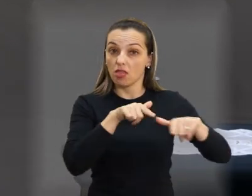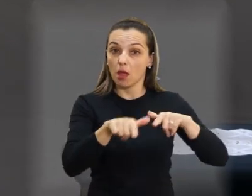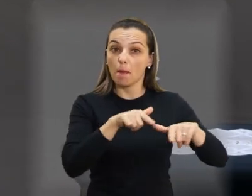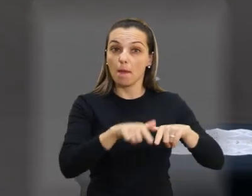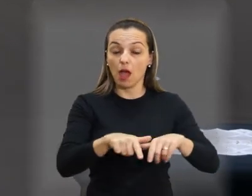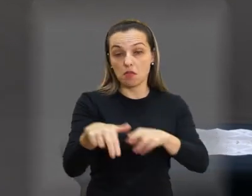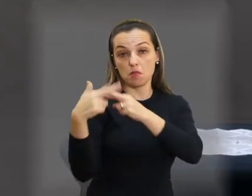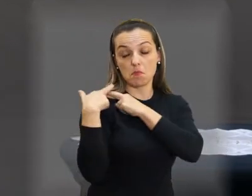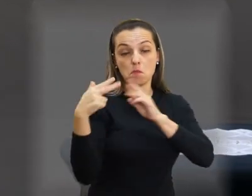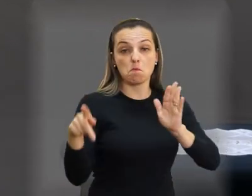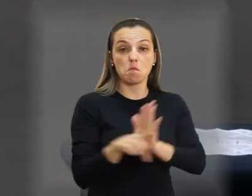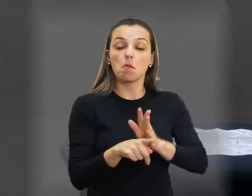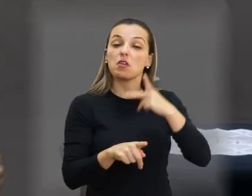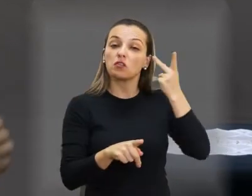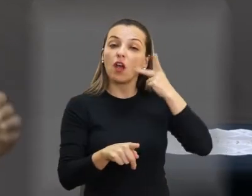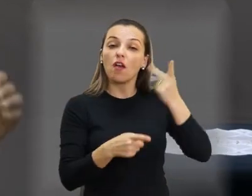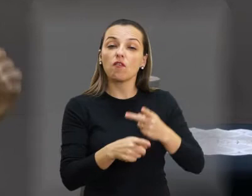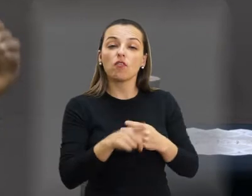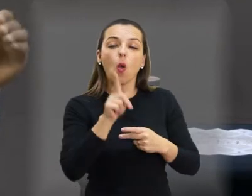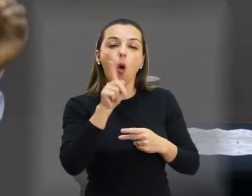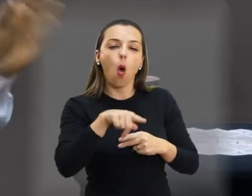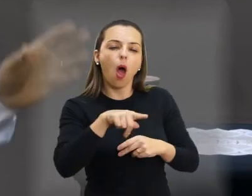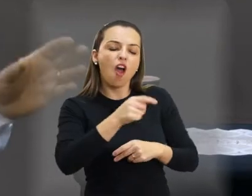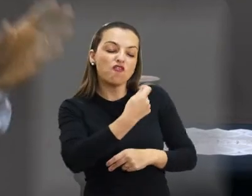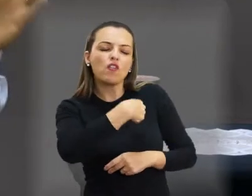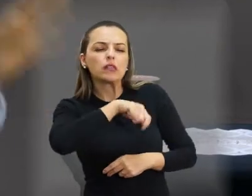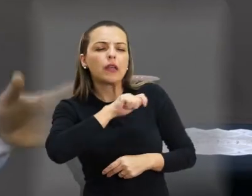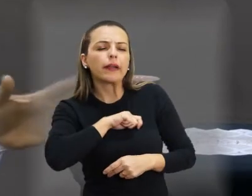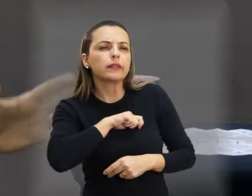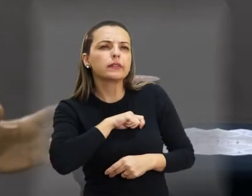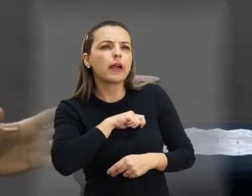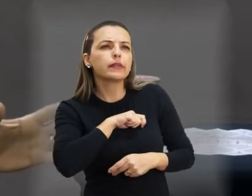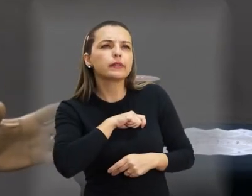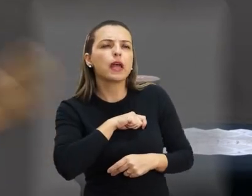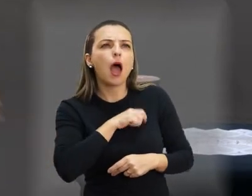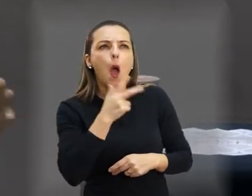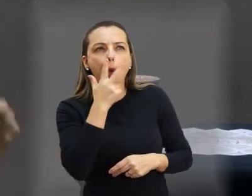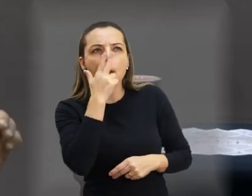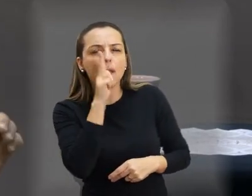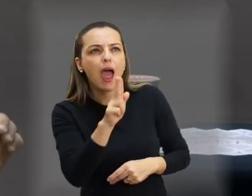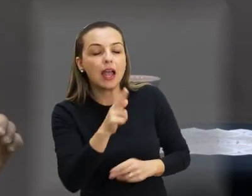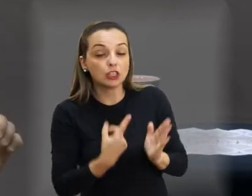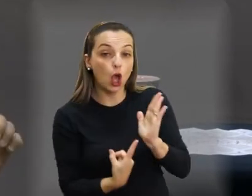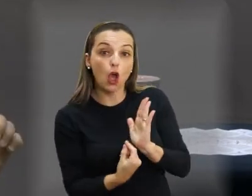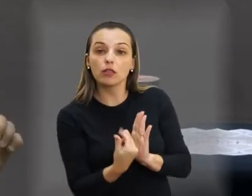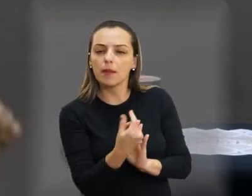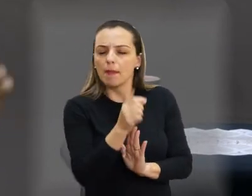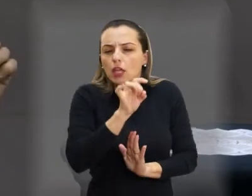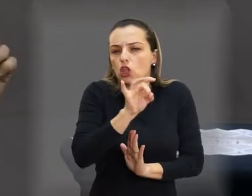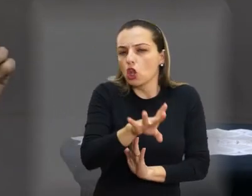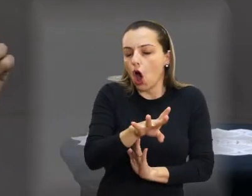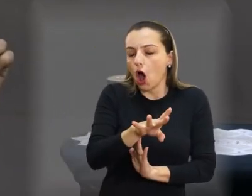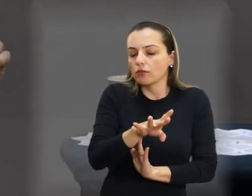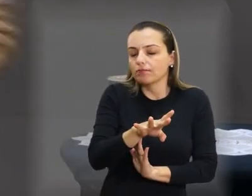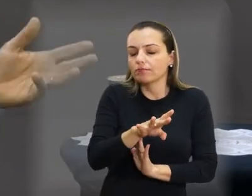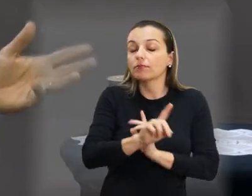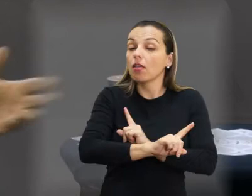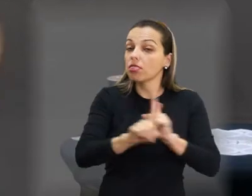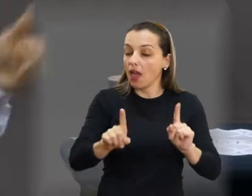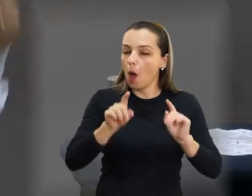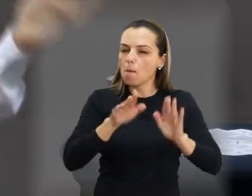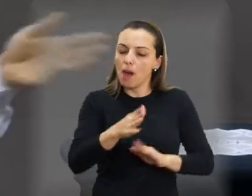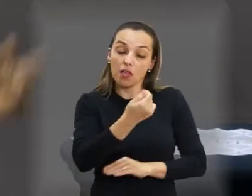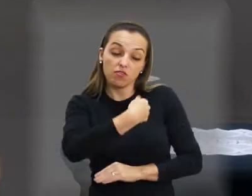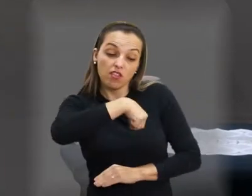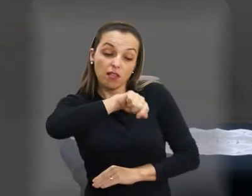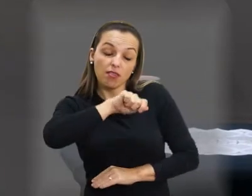vereador, pensa-se muito na fiscalização do orçamento. E não é só isso. A fiscalização